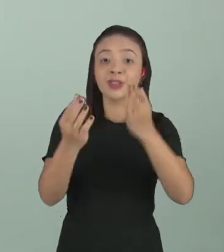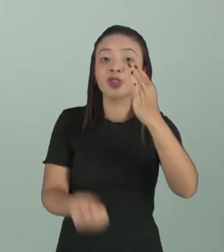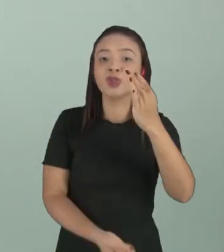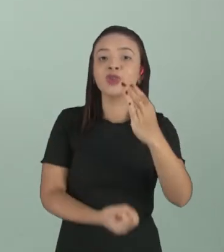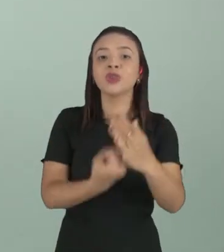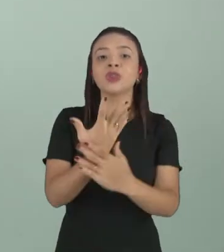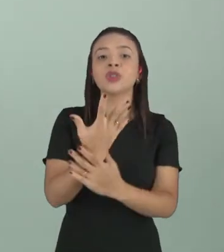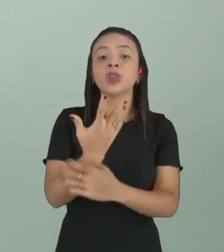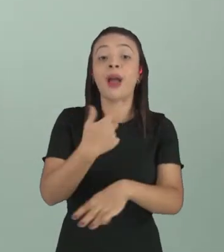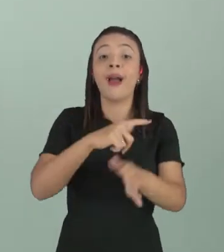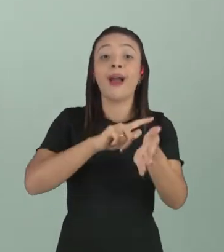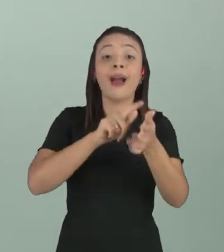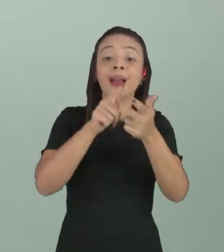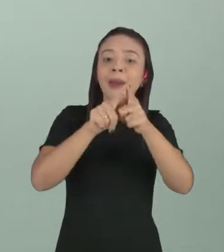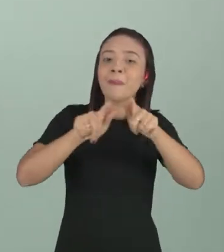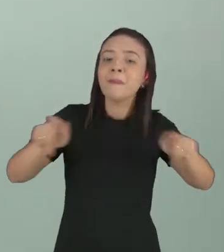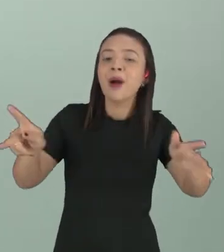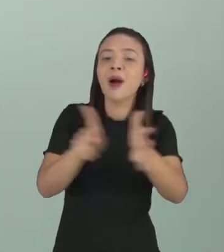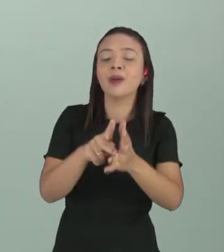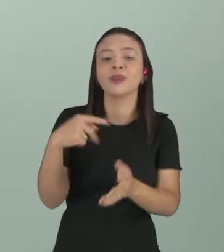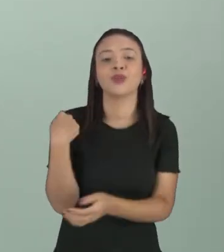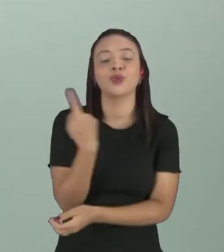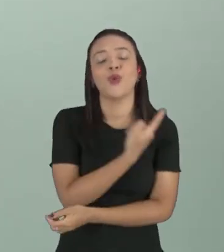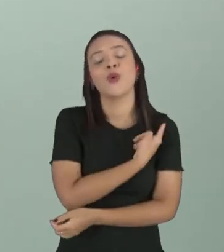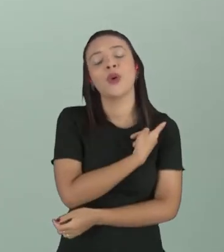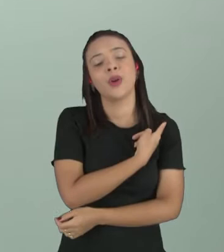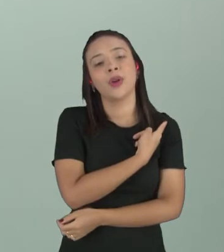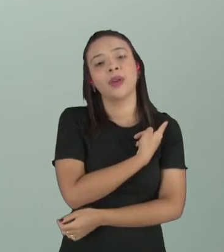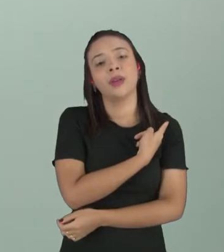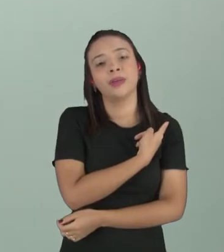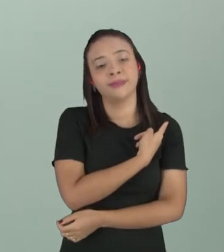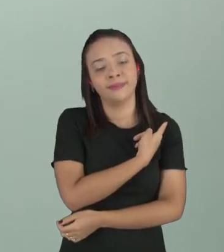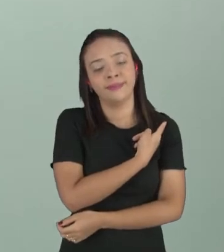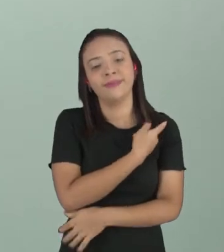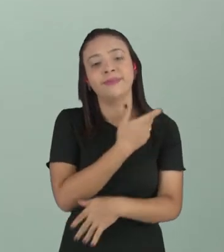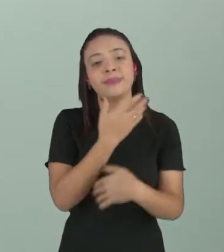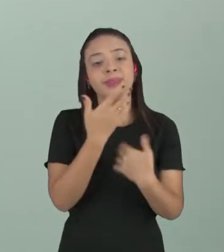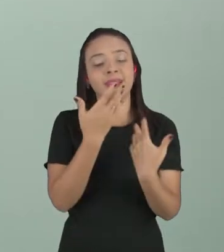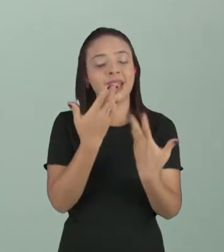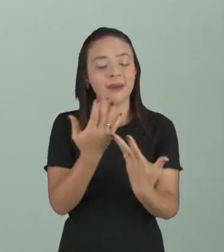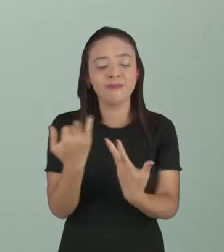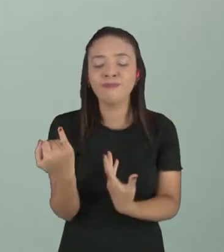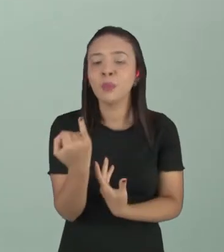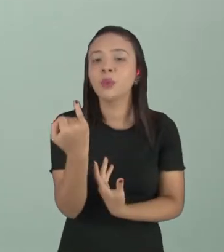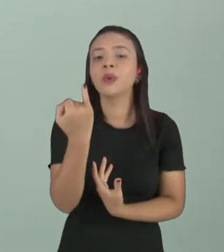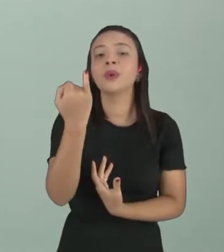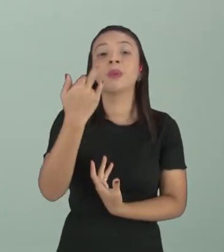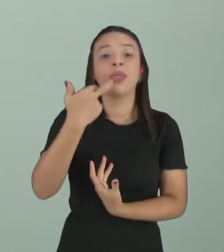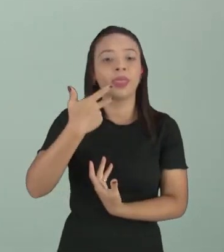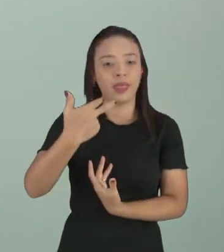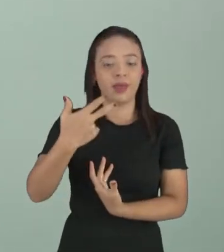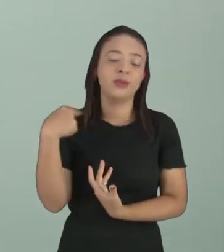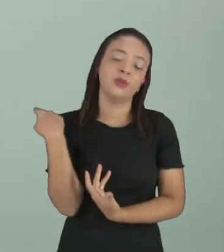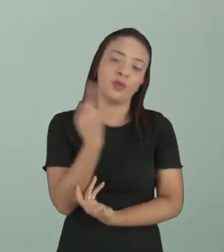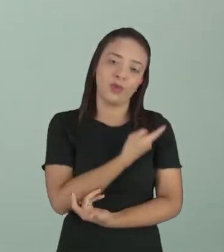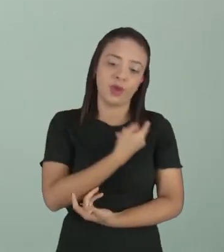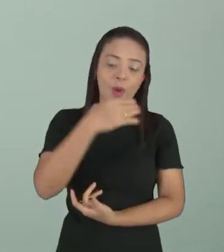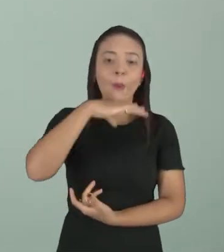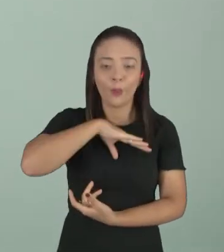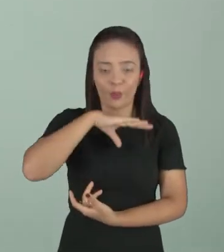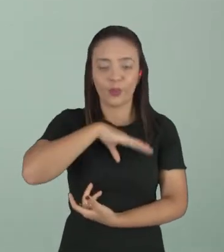A nossa gramática, que é a célula-mãe da nossa língua,